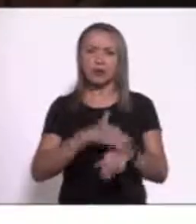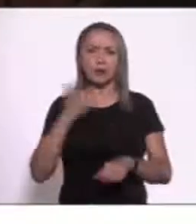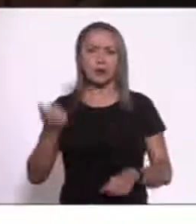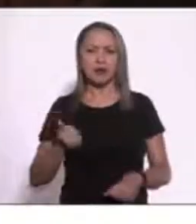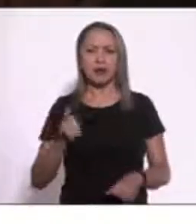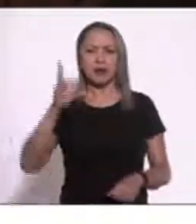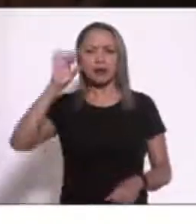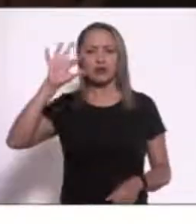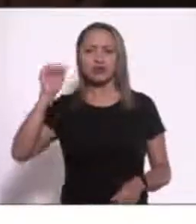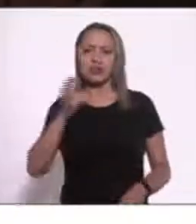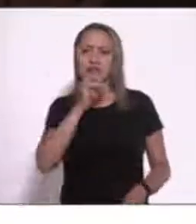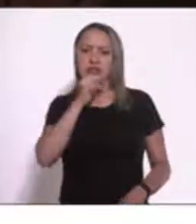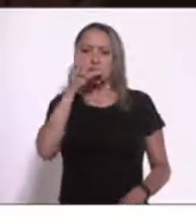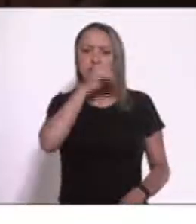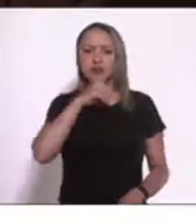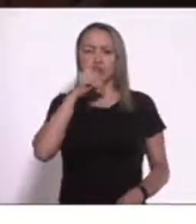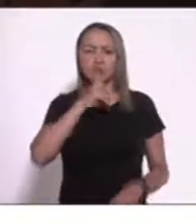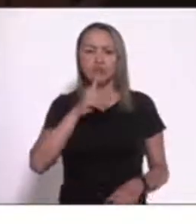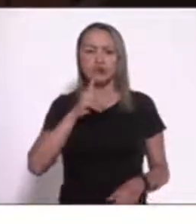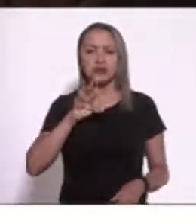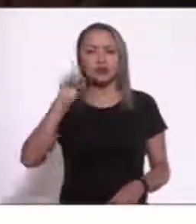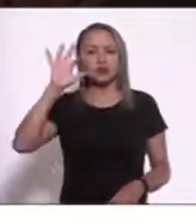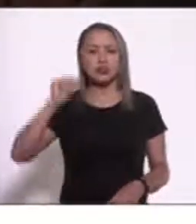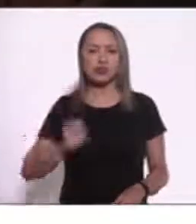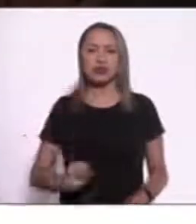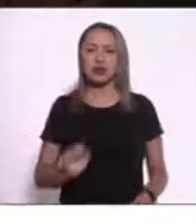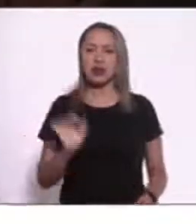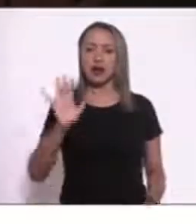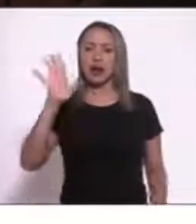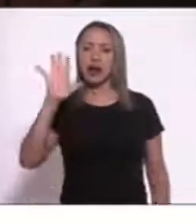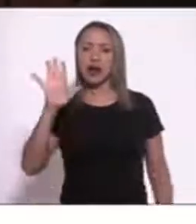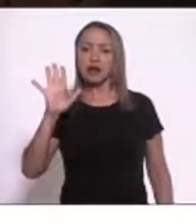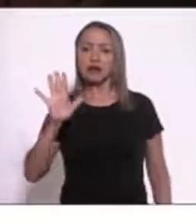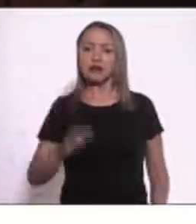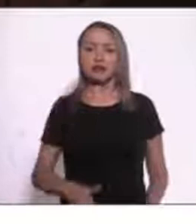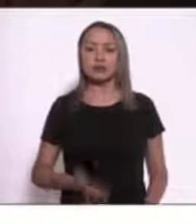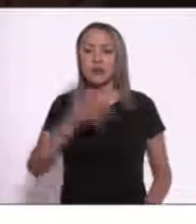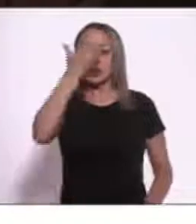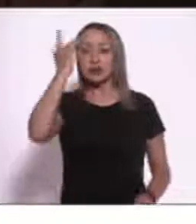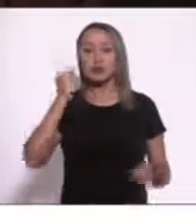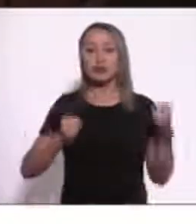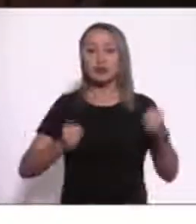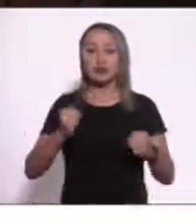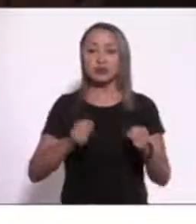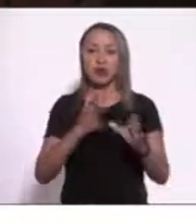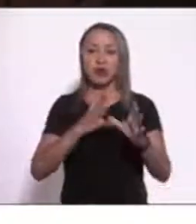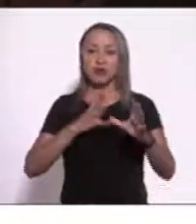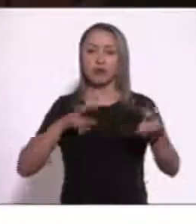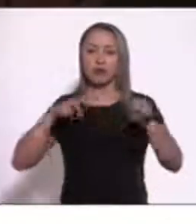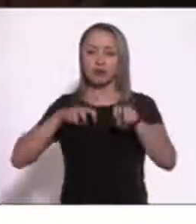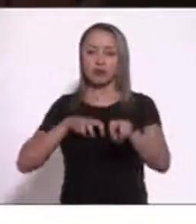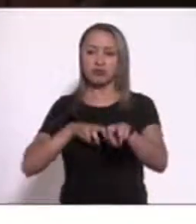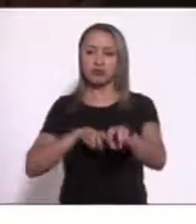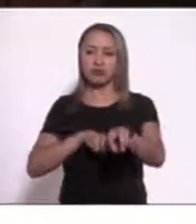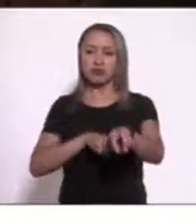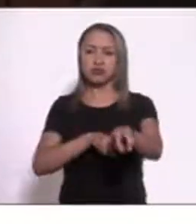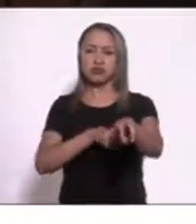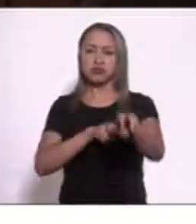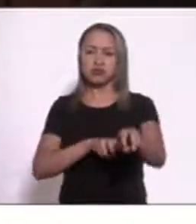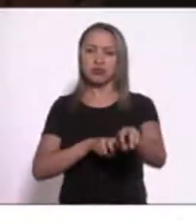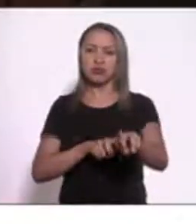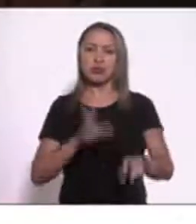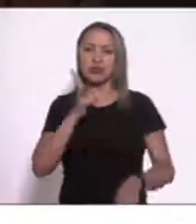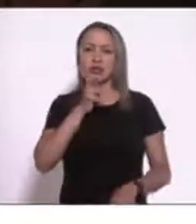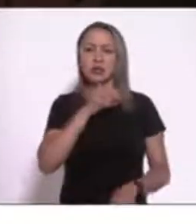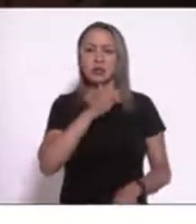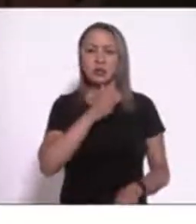quando o pedágio fica mais caro? Os motoristas presos em congestionamentos na via